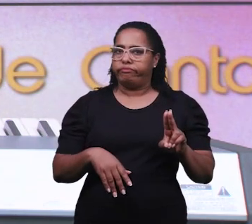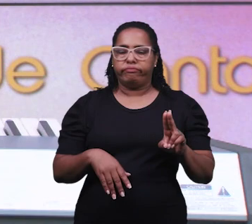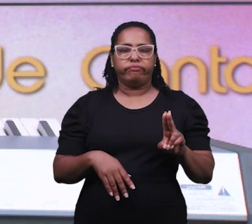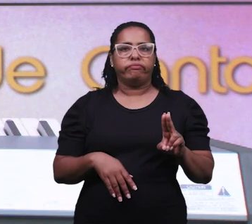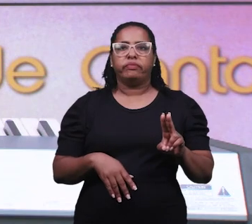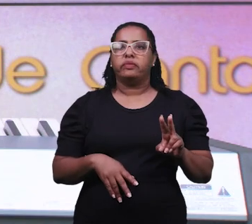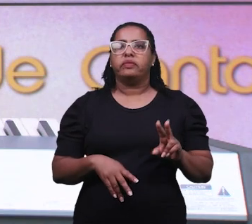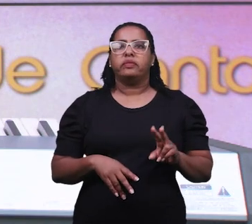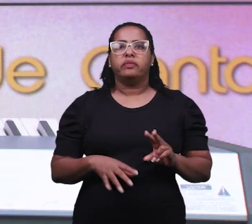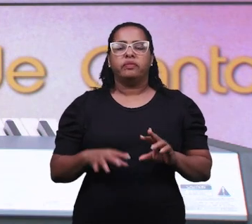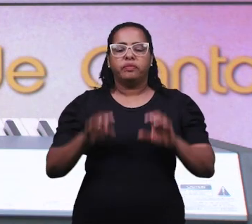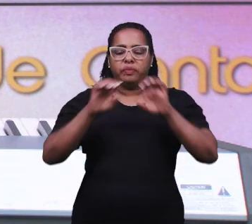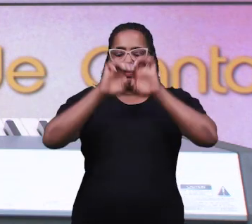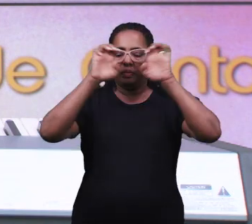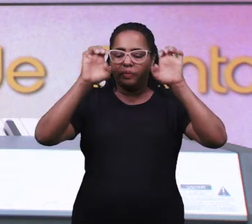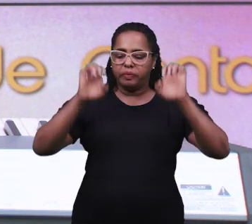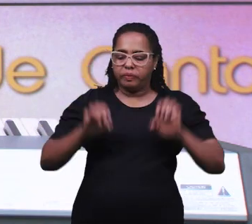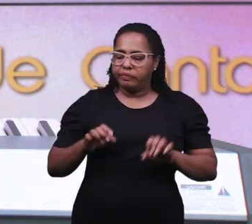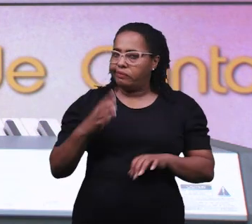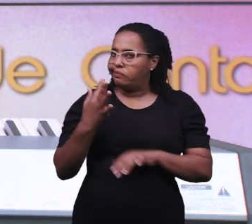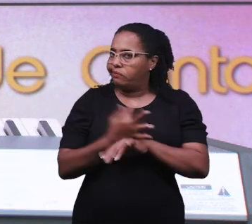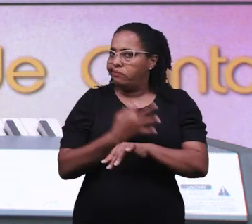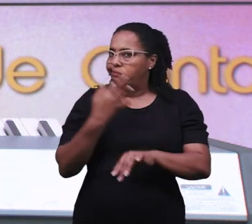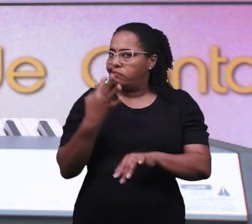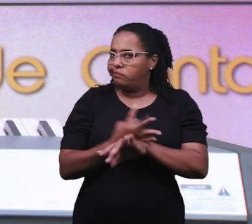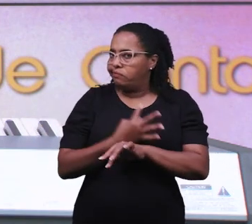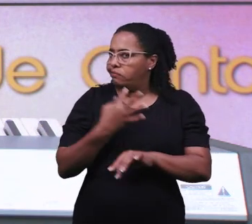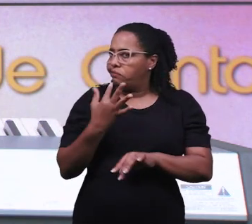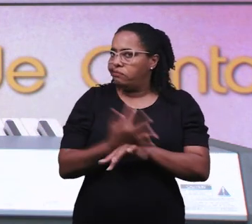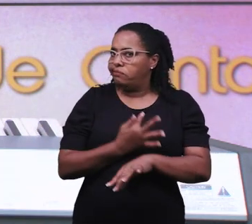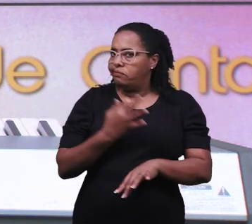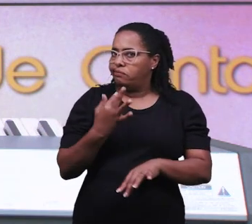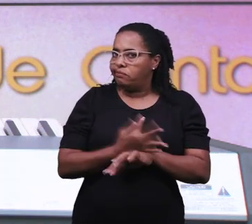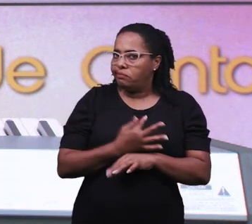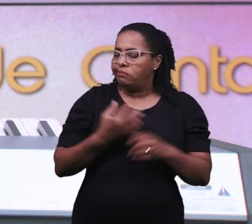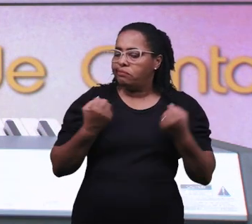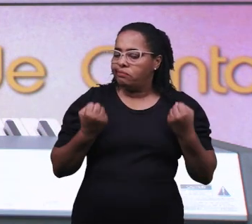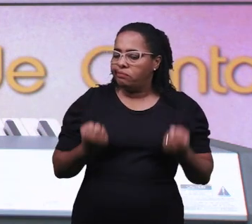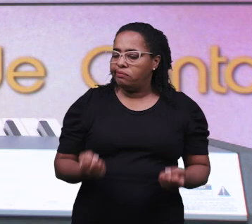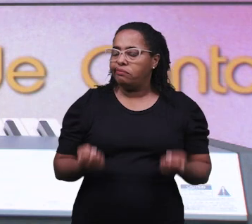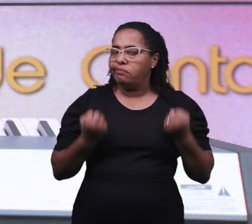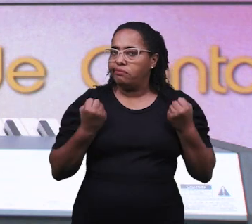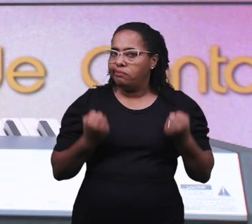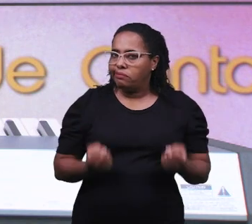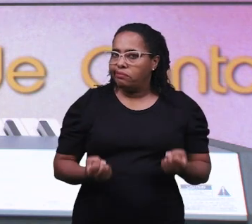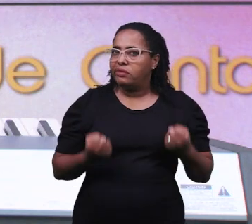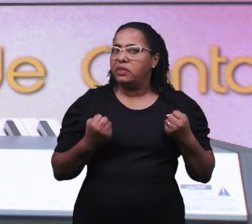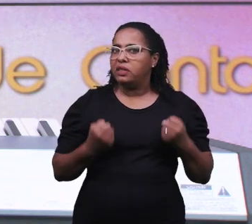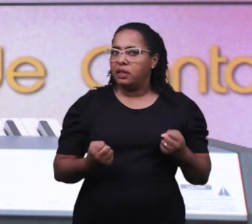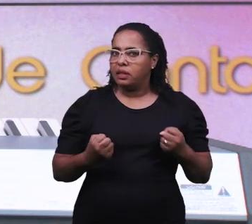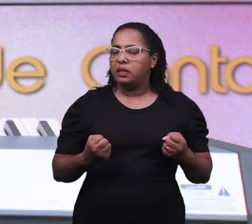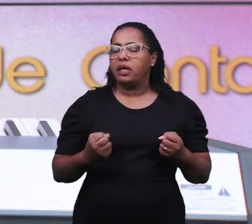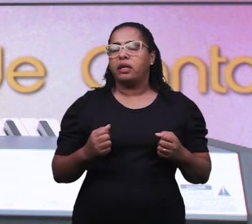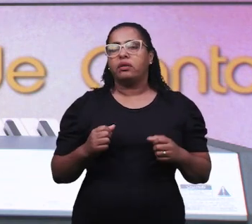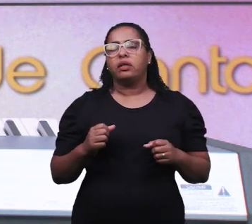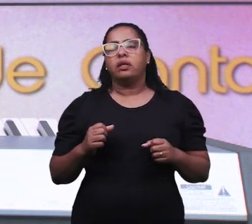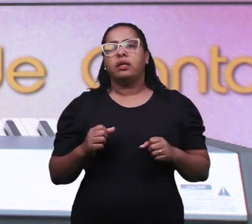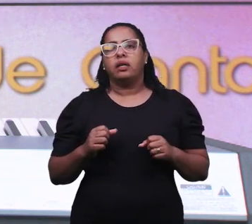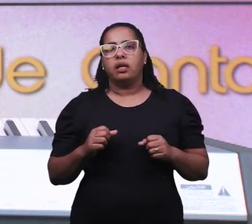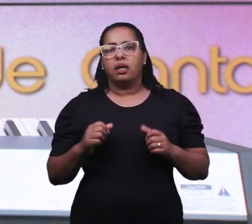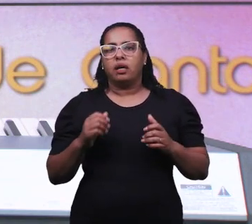Aqui a chance de a minha estrutura não aguentar esse fechamento pesado, essa tensão e